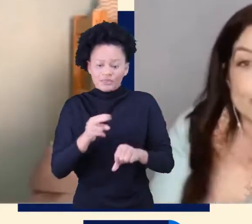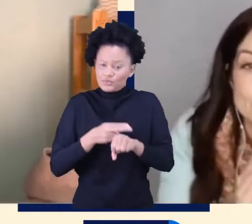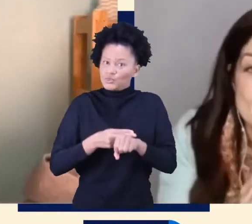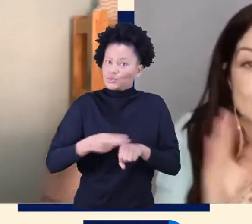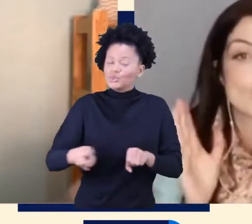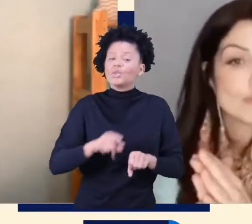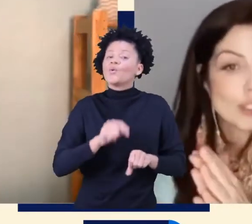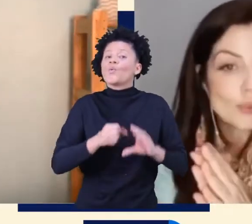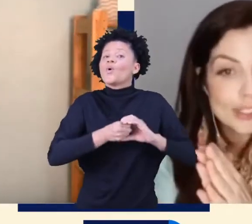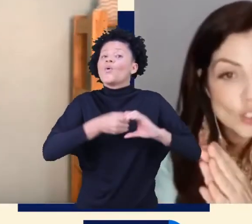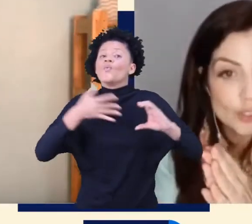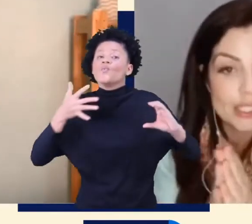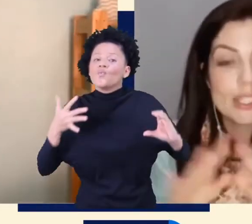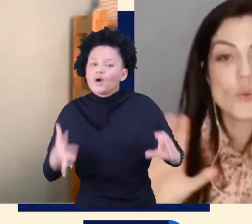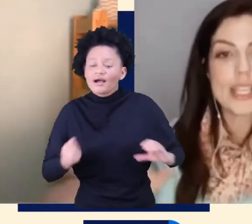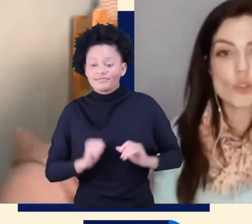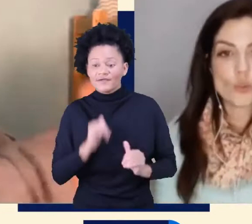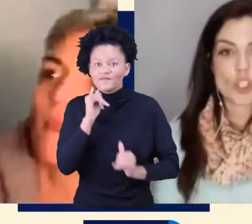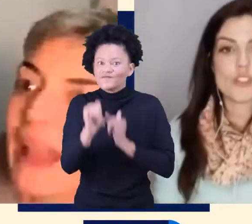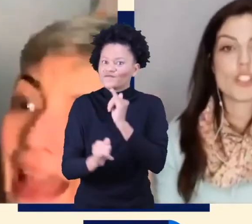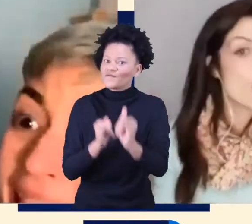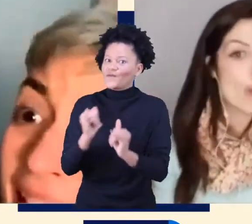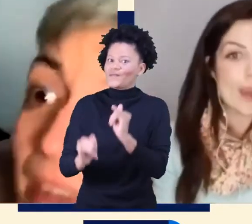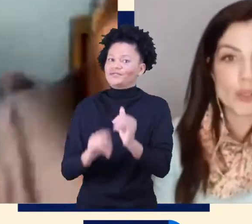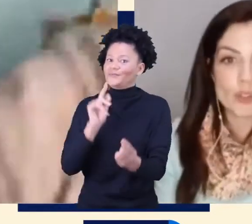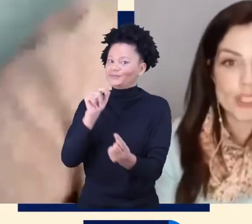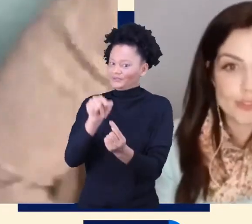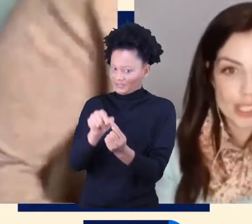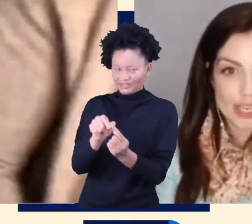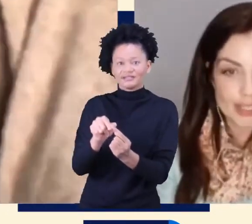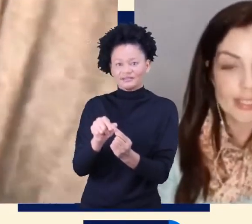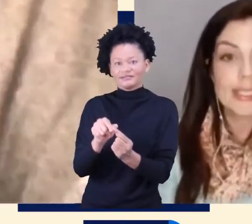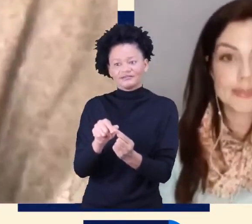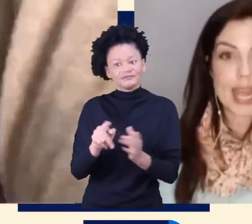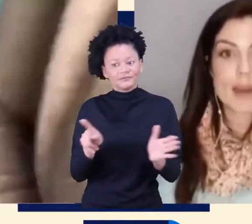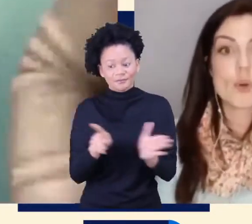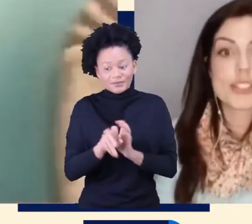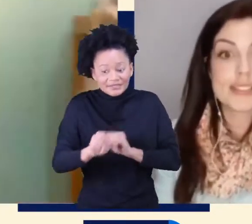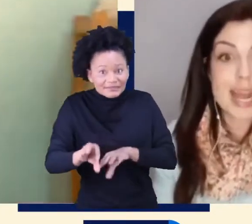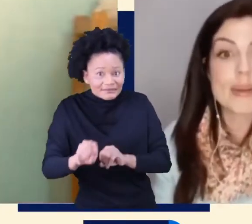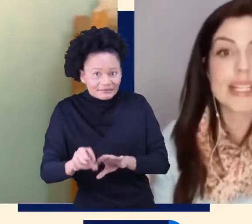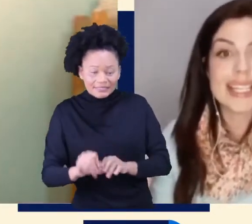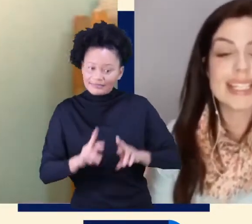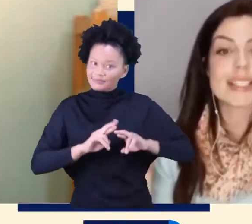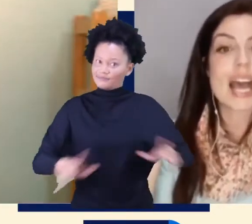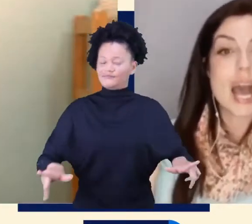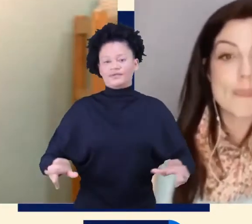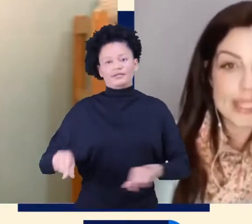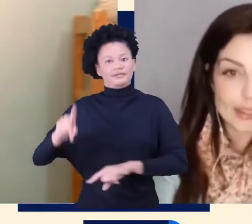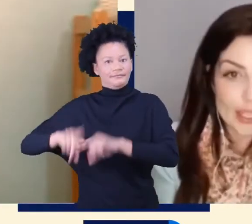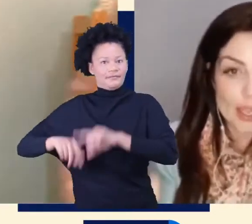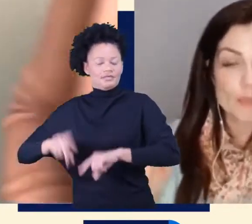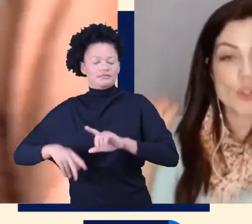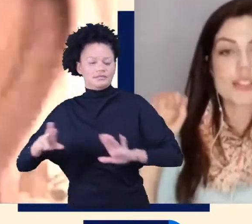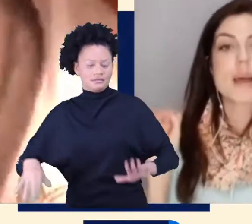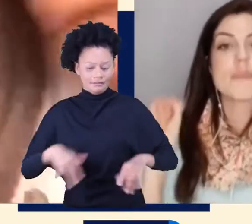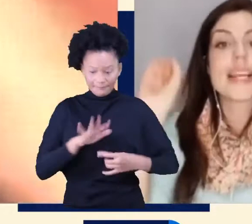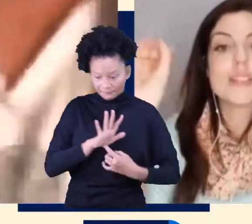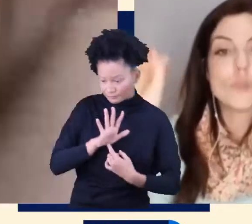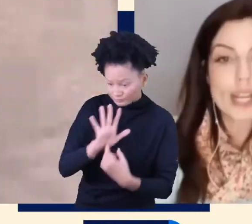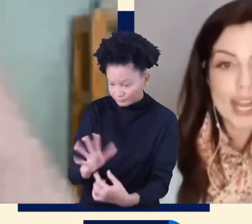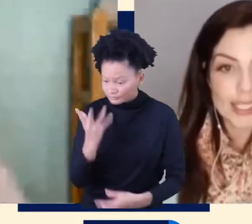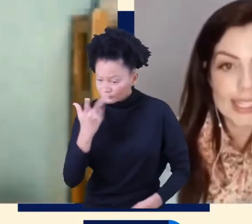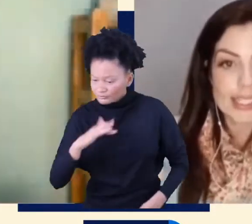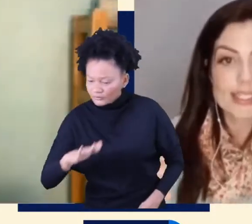característica informativa e educativa. Então isso, gente, não é pornografia. Tá? Mostrar para a criança aprender, mostrar